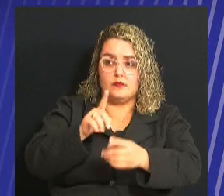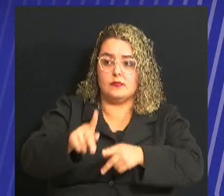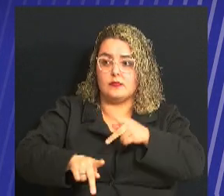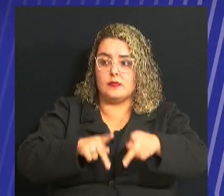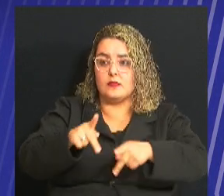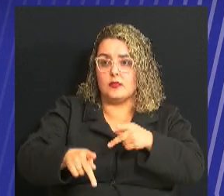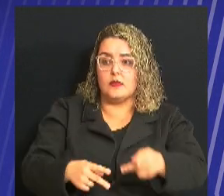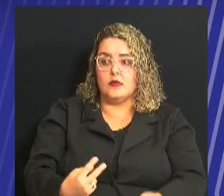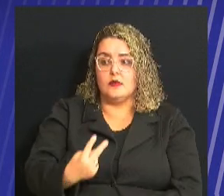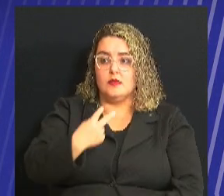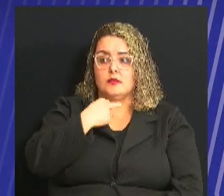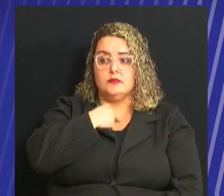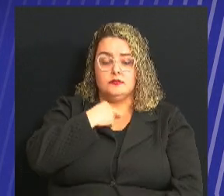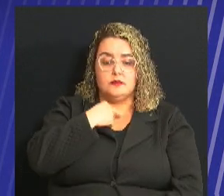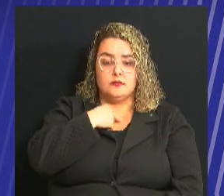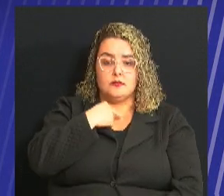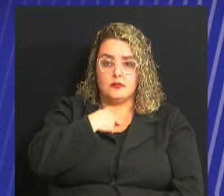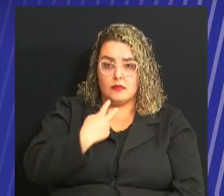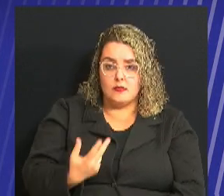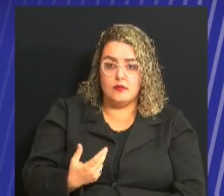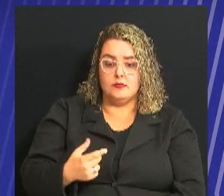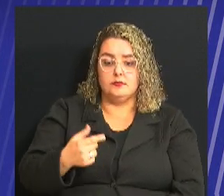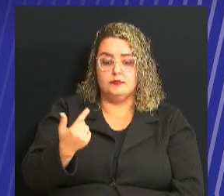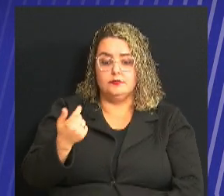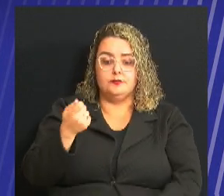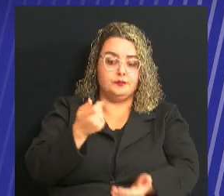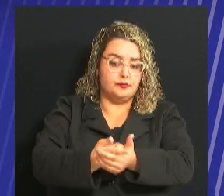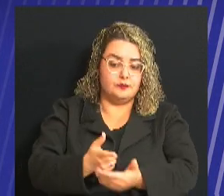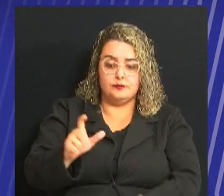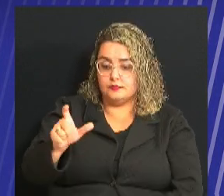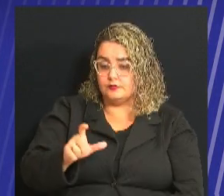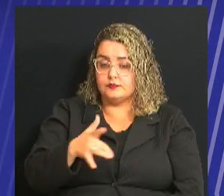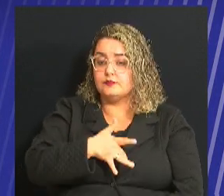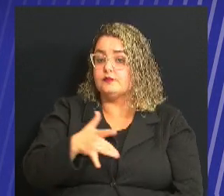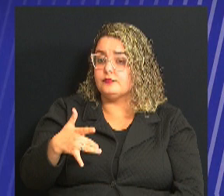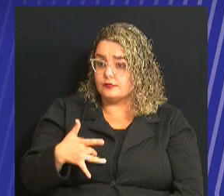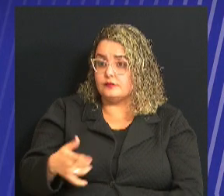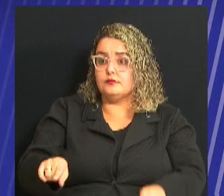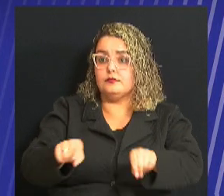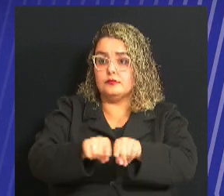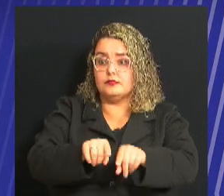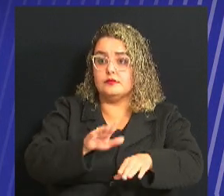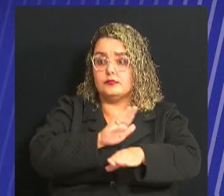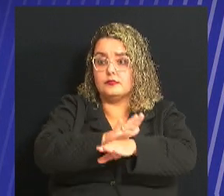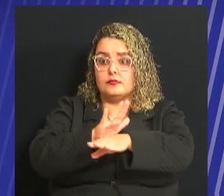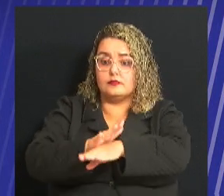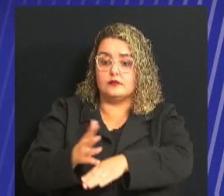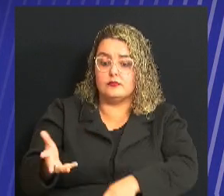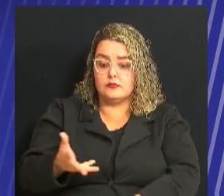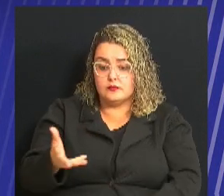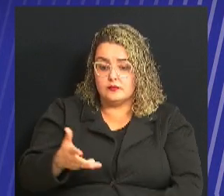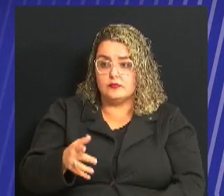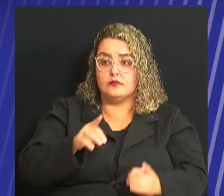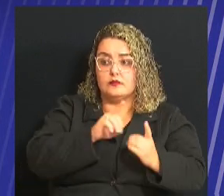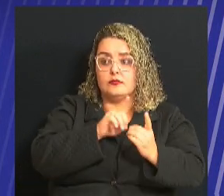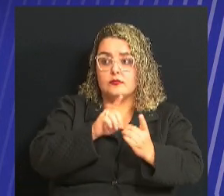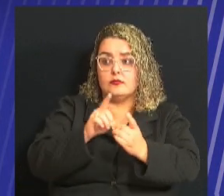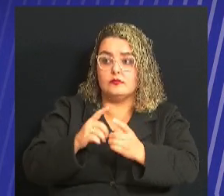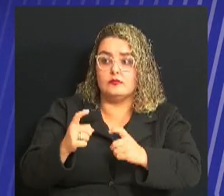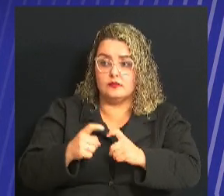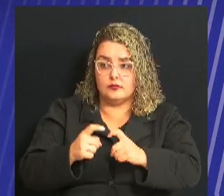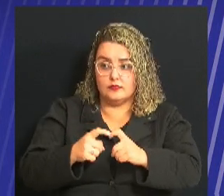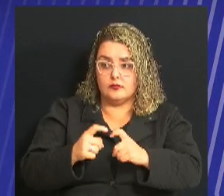não possui plano de saúde e também para ajudar e agilizar o atendimento médico